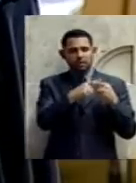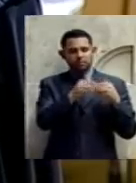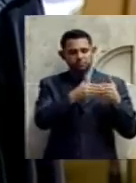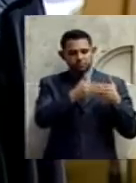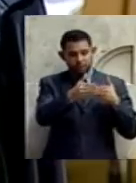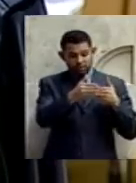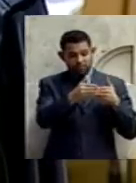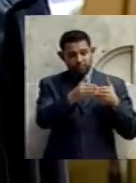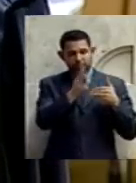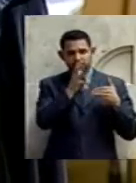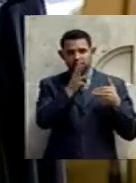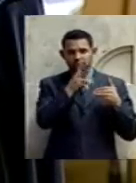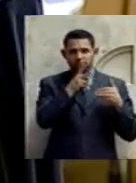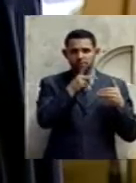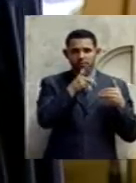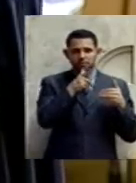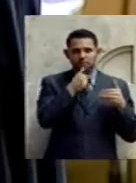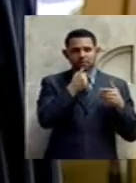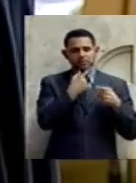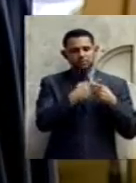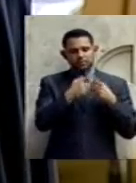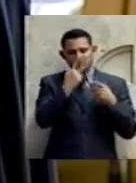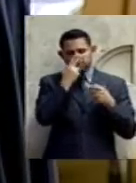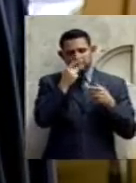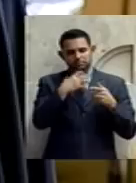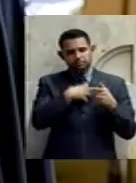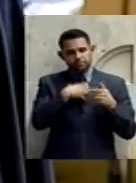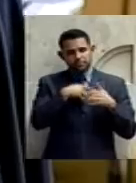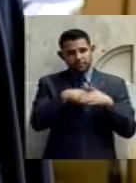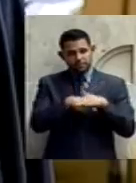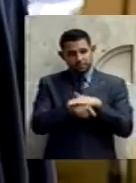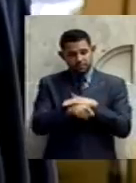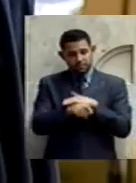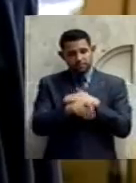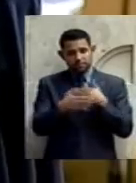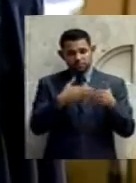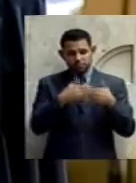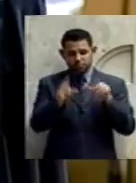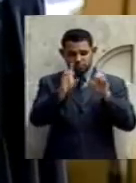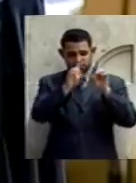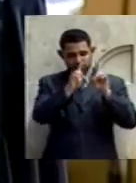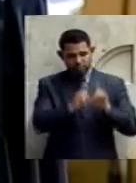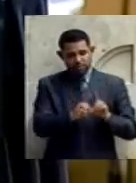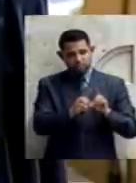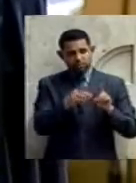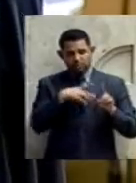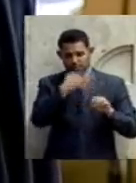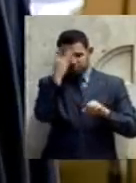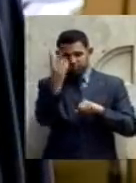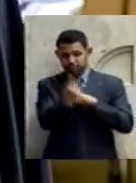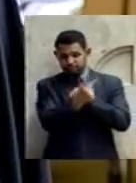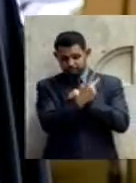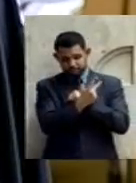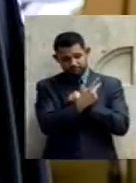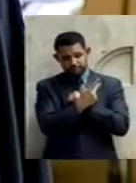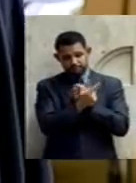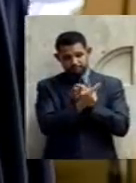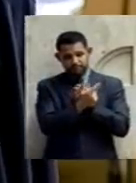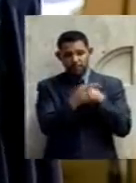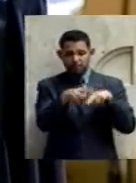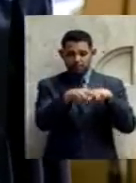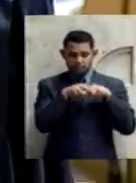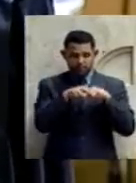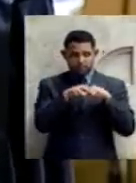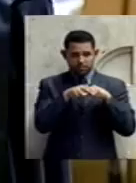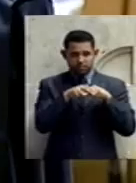jurisdicional representa uma afronta às cláusulas pétreas e ao sagrado direito de defesa. Por esta razão,